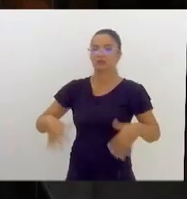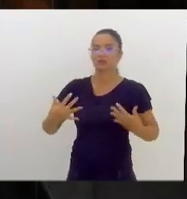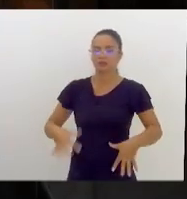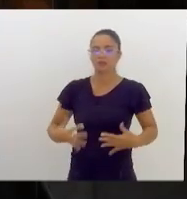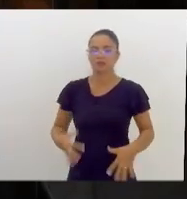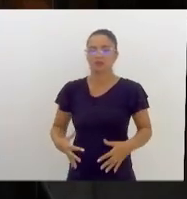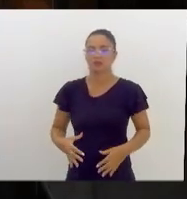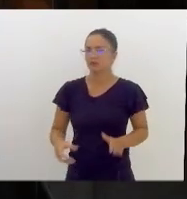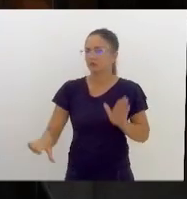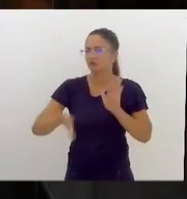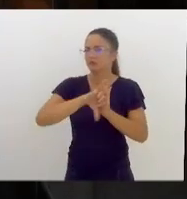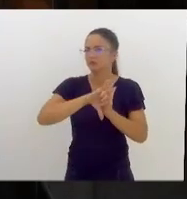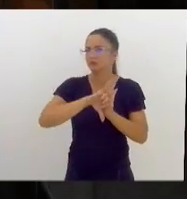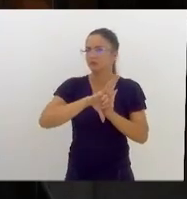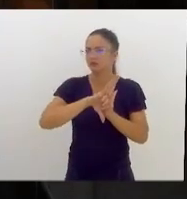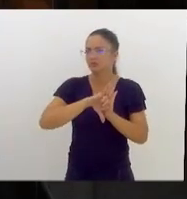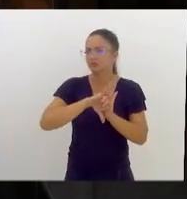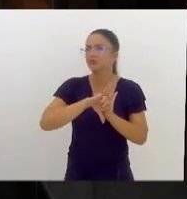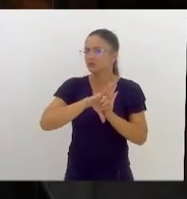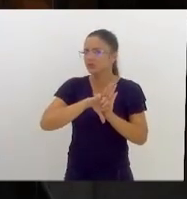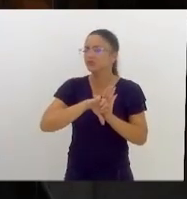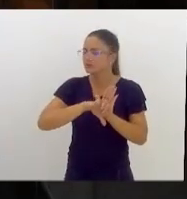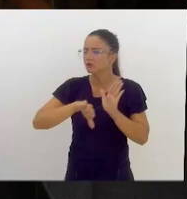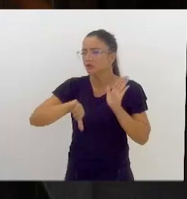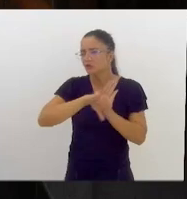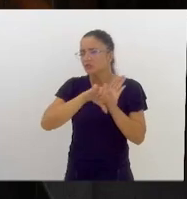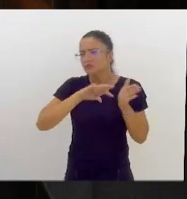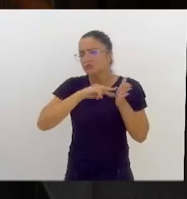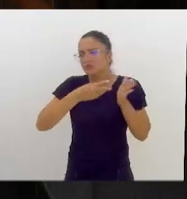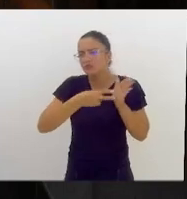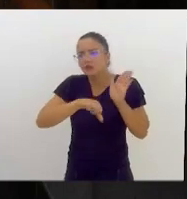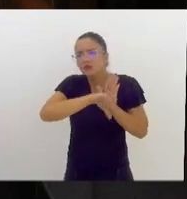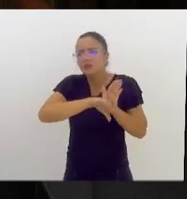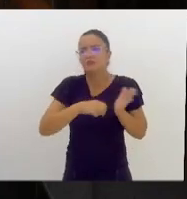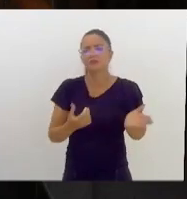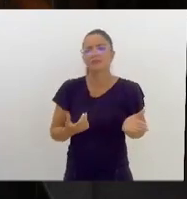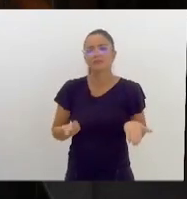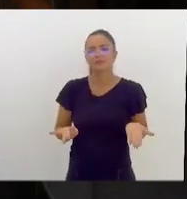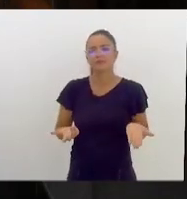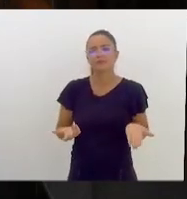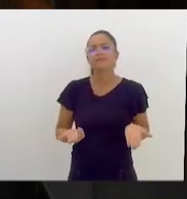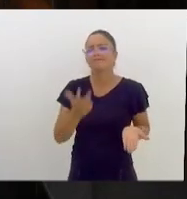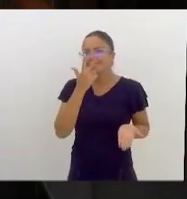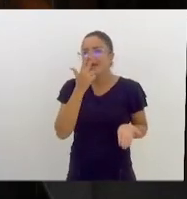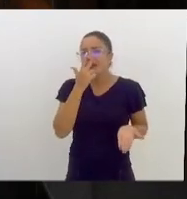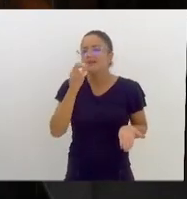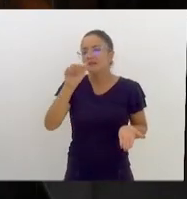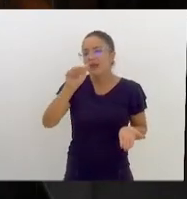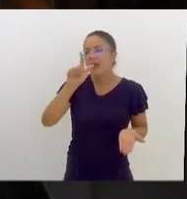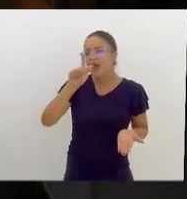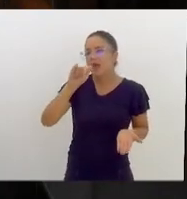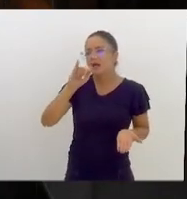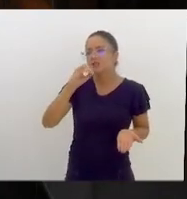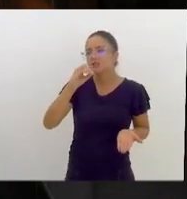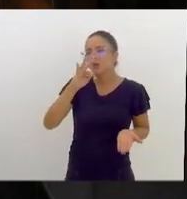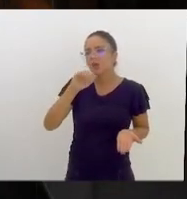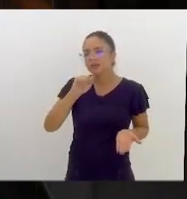isso é crime, é agiotagem. Então, a gente está submetido à